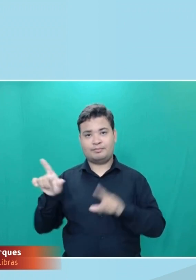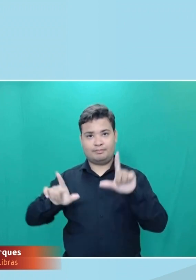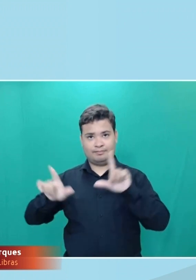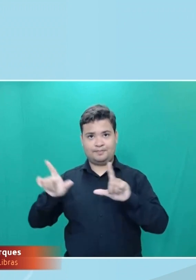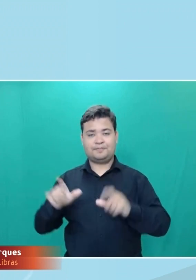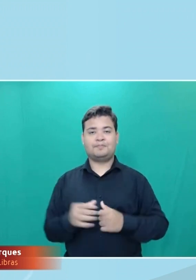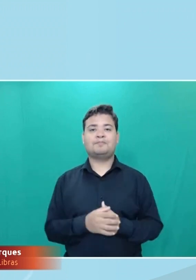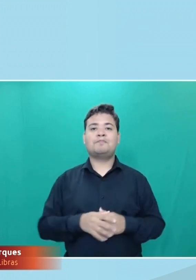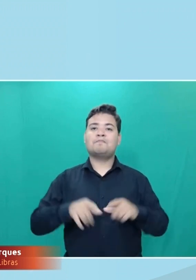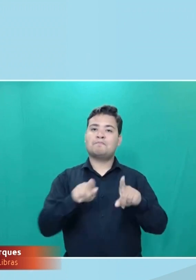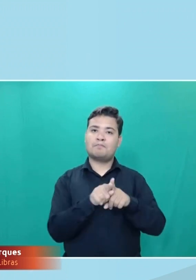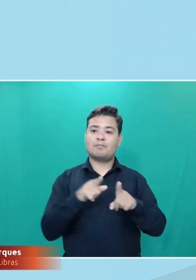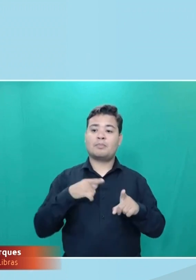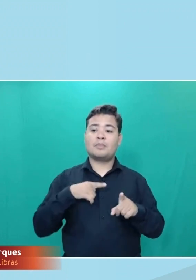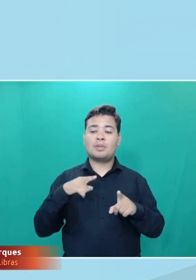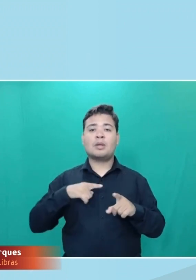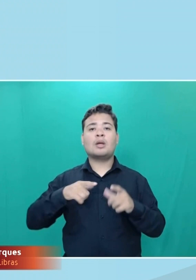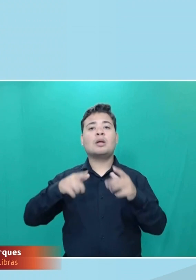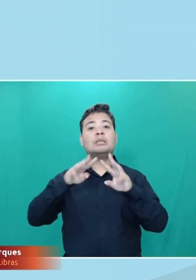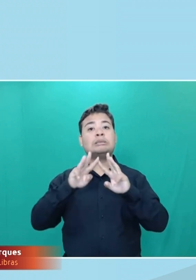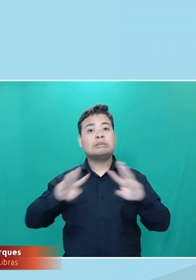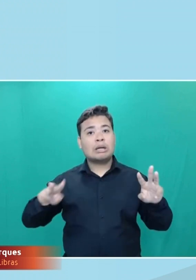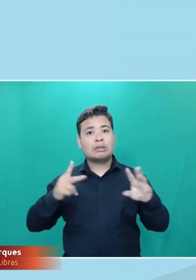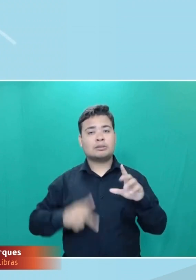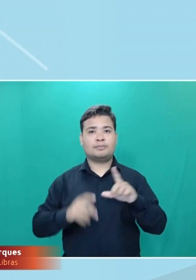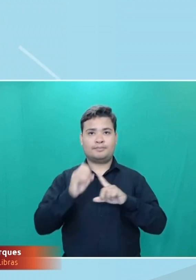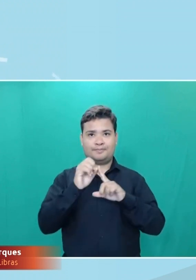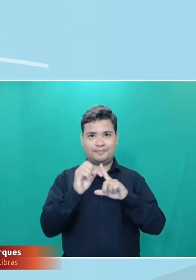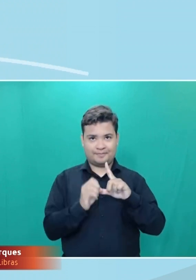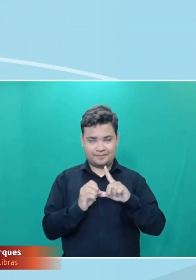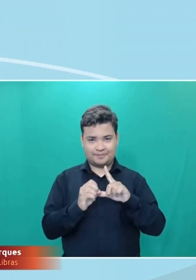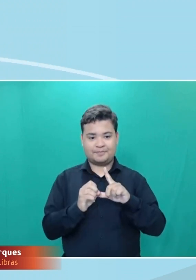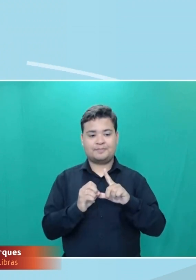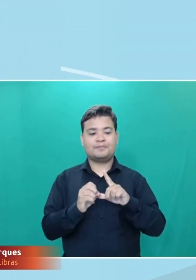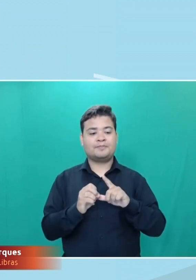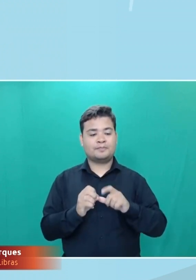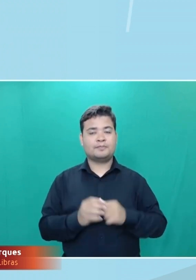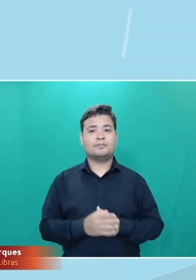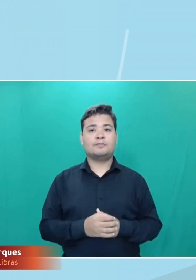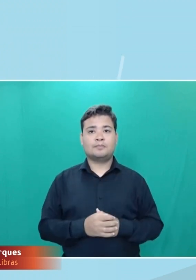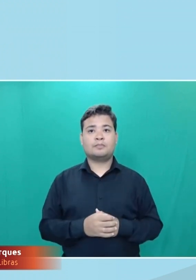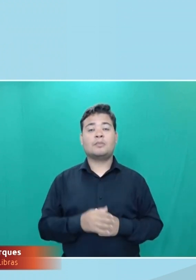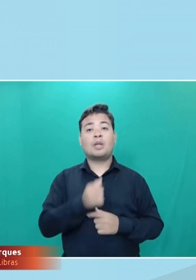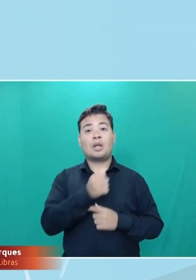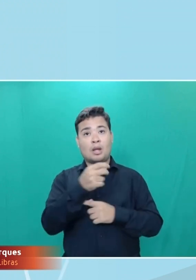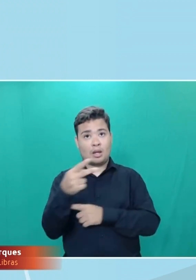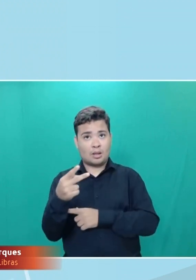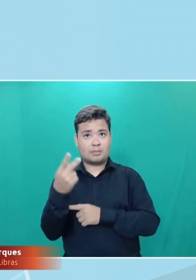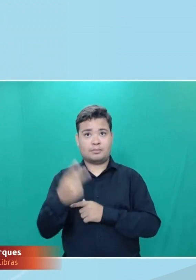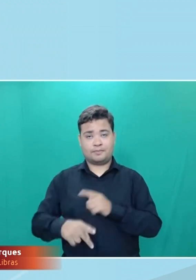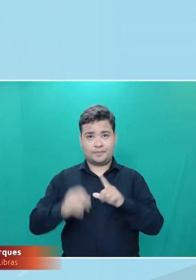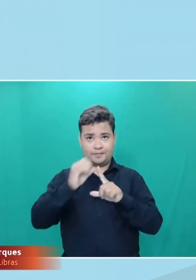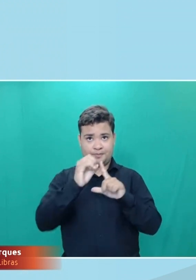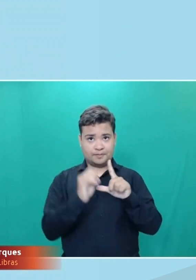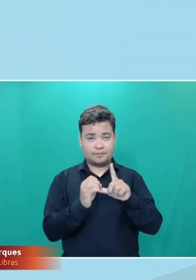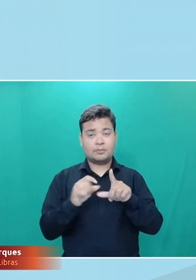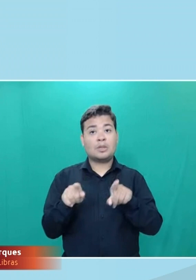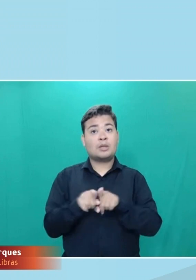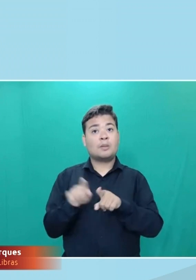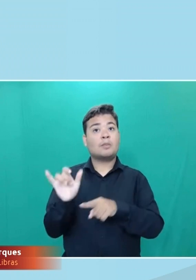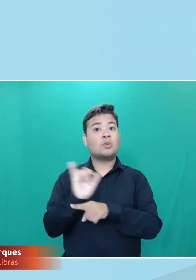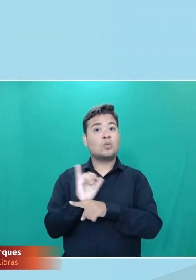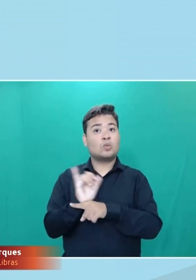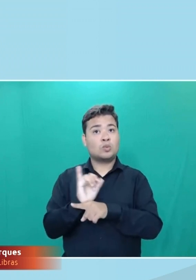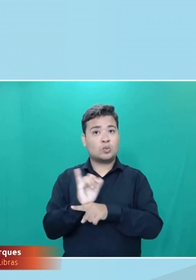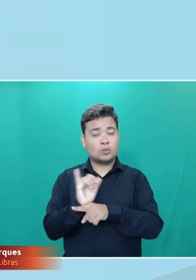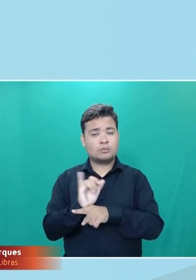nosso conteúdo no site da TV, tvufg.org.br, no aplicativo e pelo YouTube.